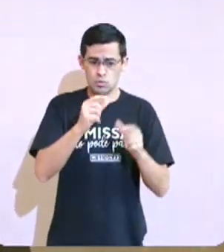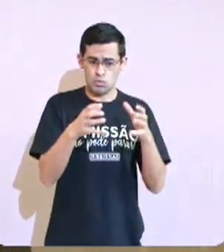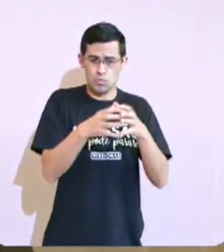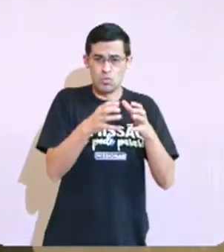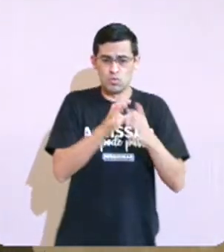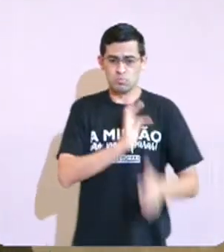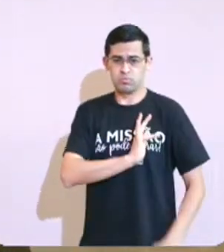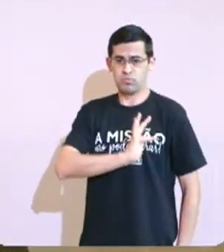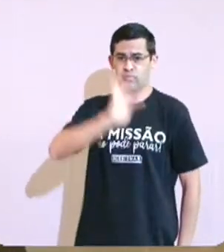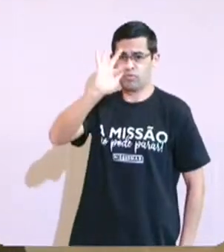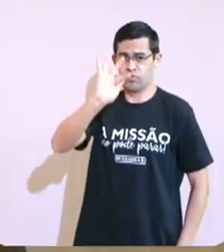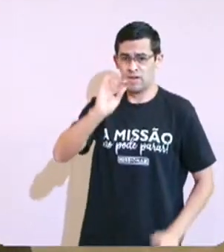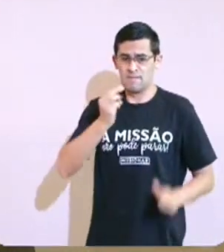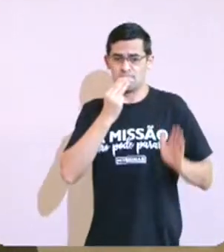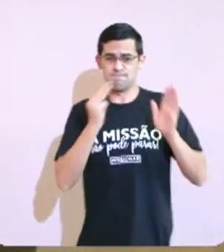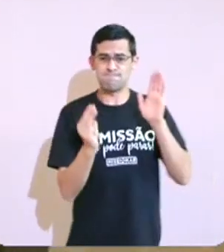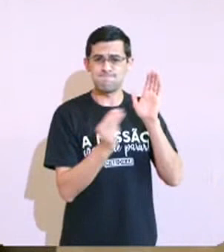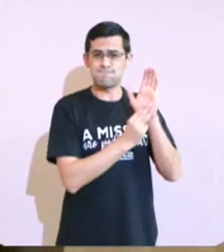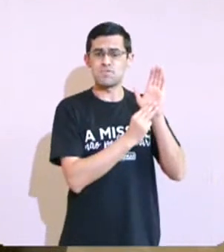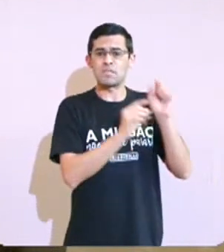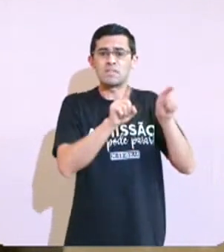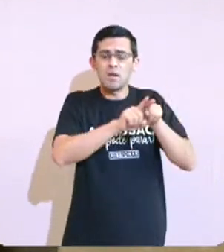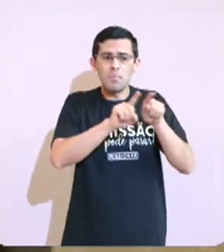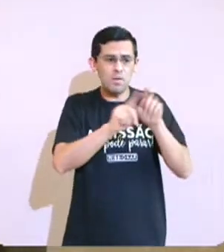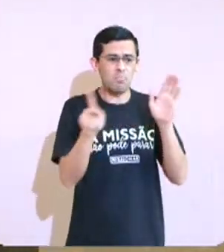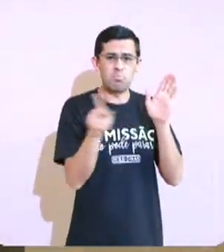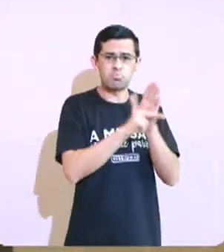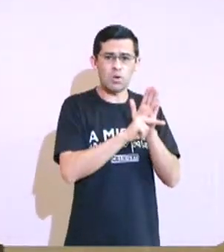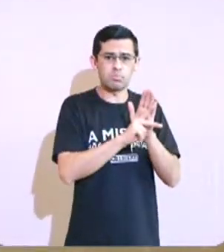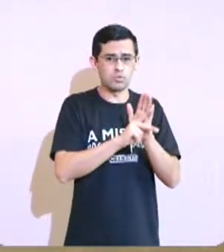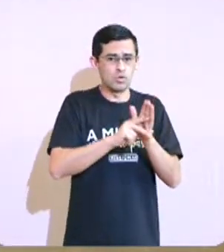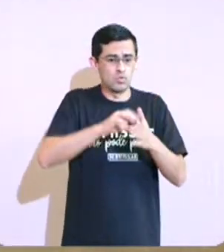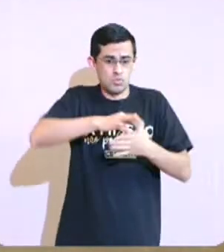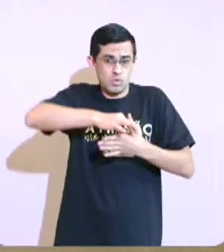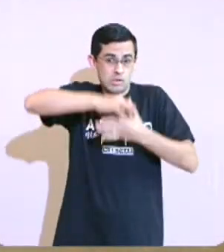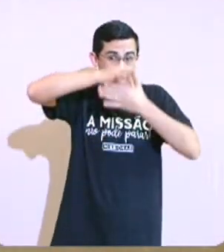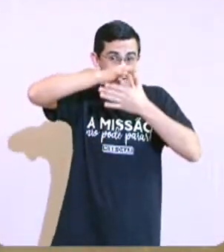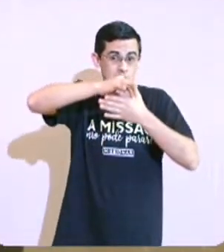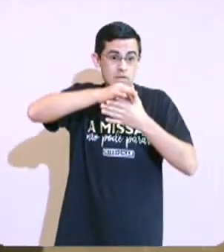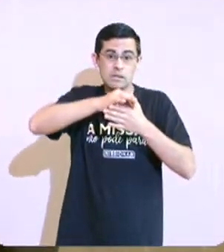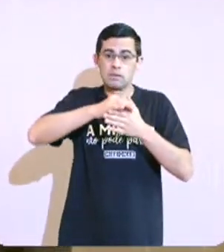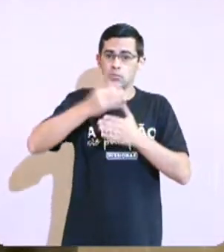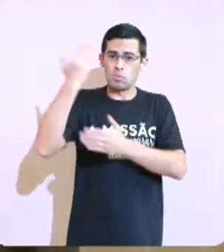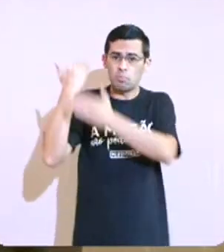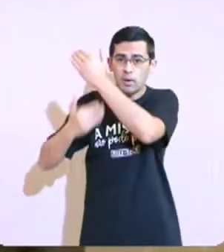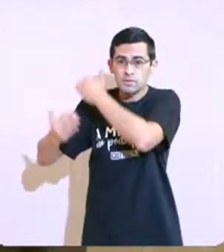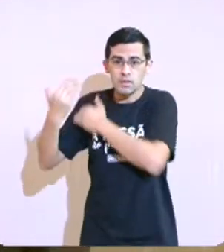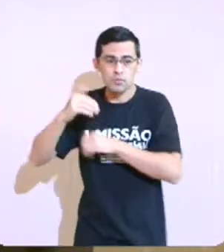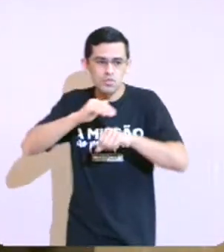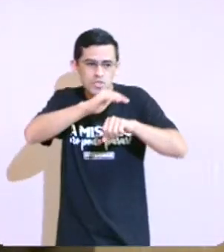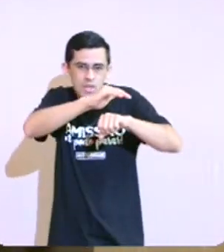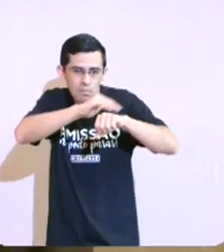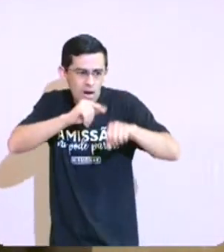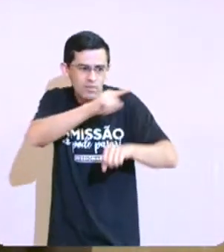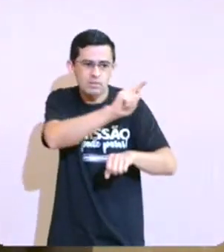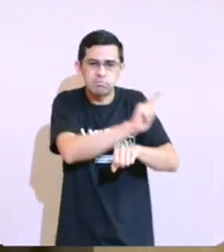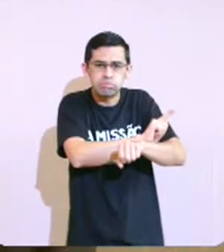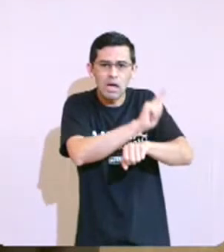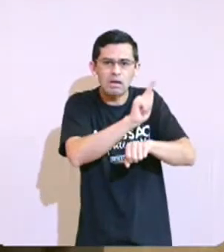fariseus, escribas e as autoridades ortodoxas doutrinárias de Jerusalém chamavam Galileia